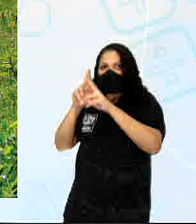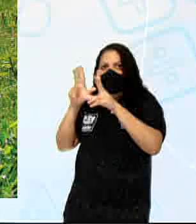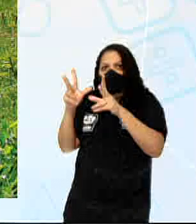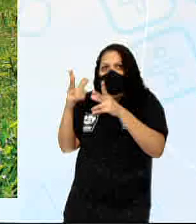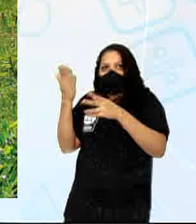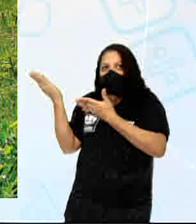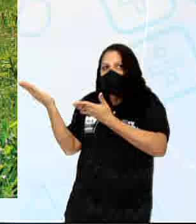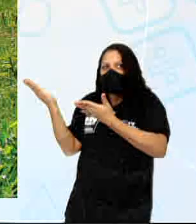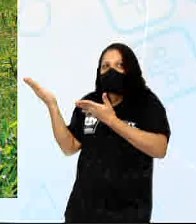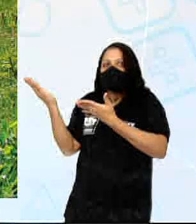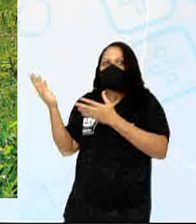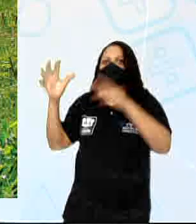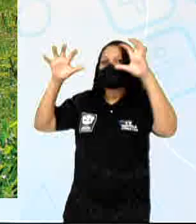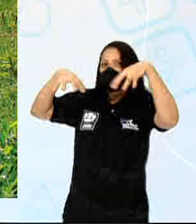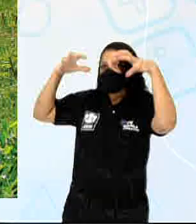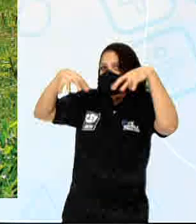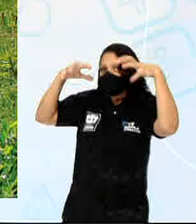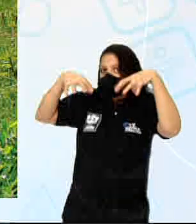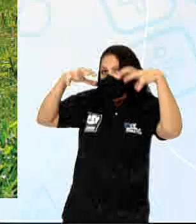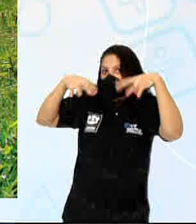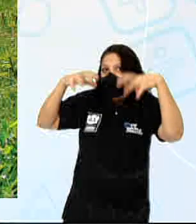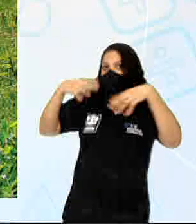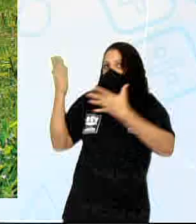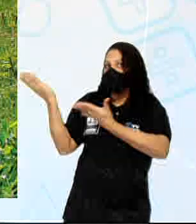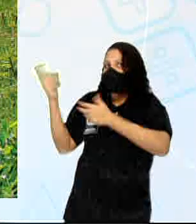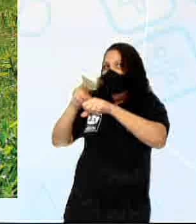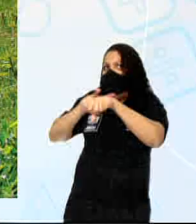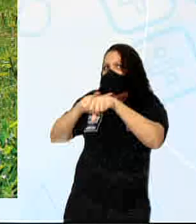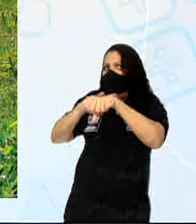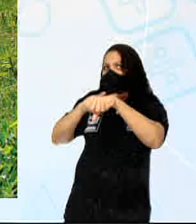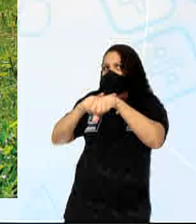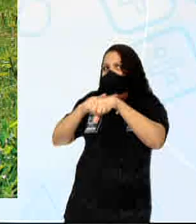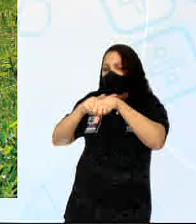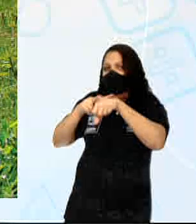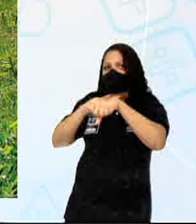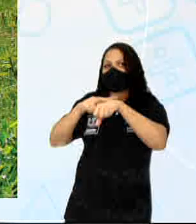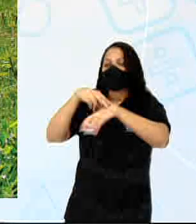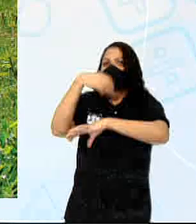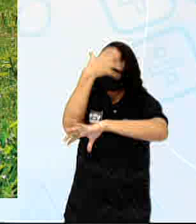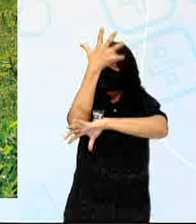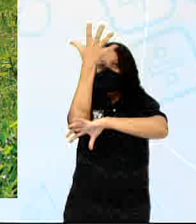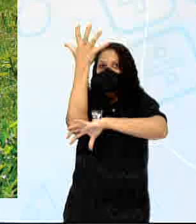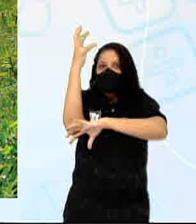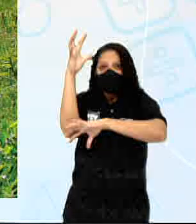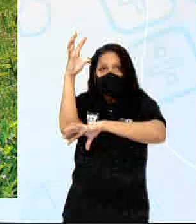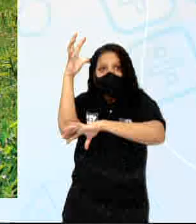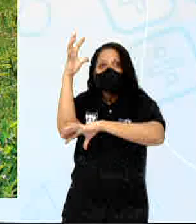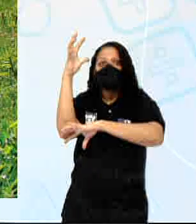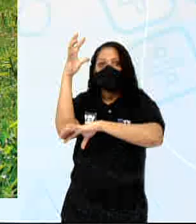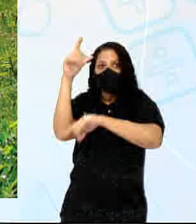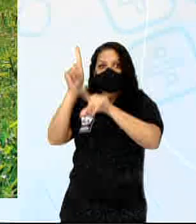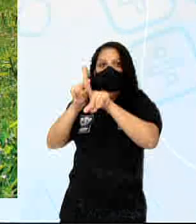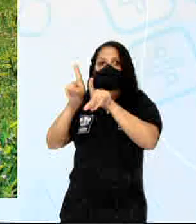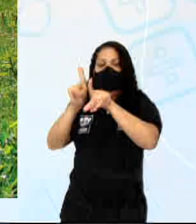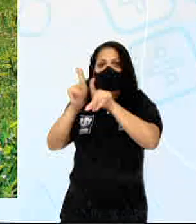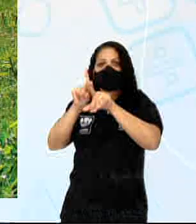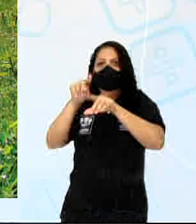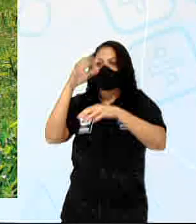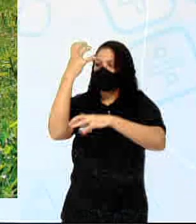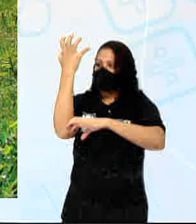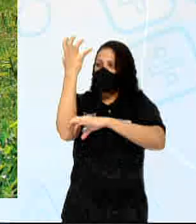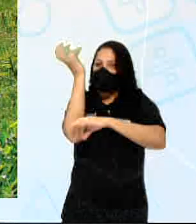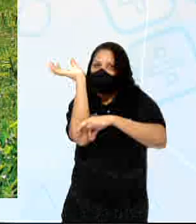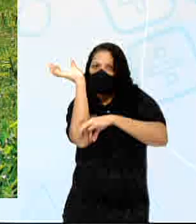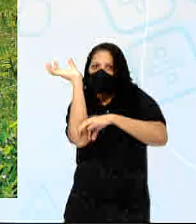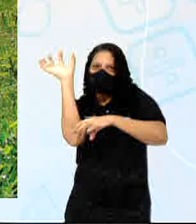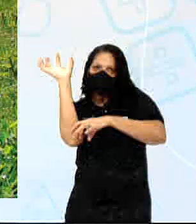todas verdinhas. Uma curiosidade, gente, você está vendo aí que algumas árvores do cerrado elas possuem aí troncos